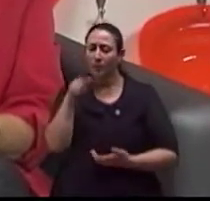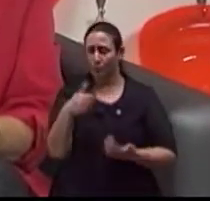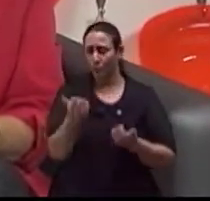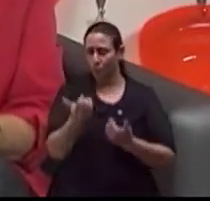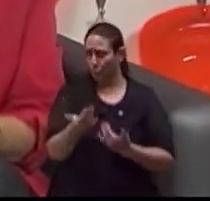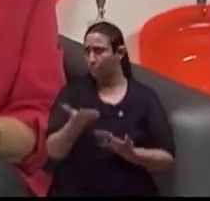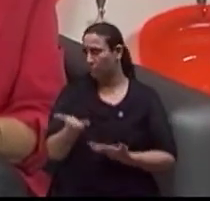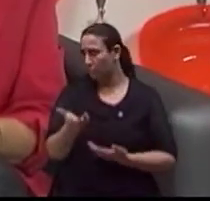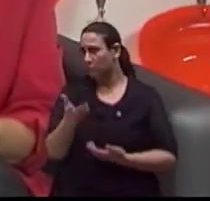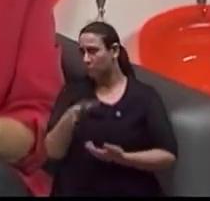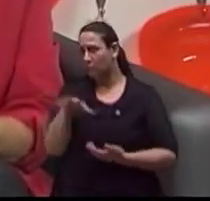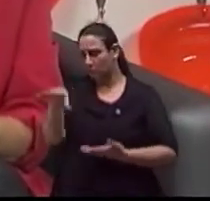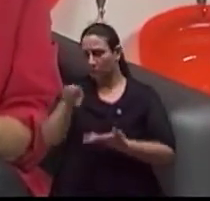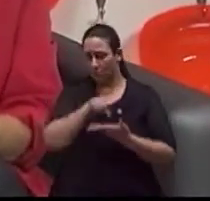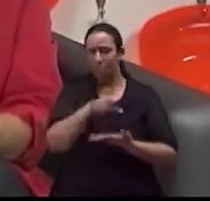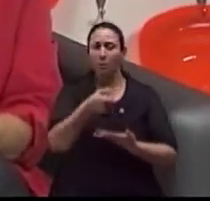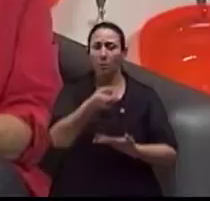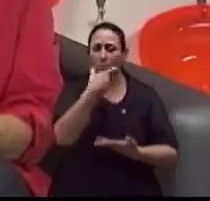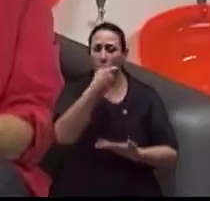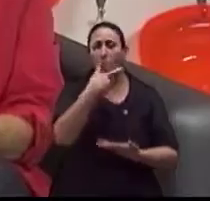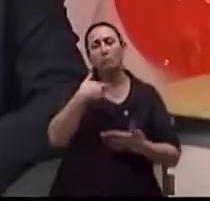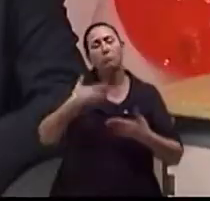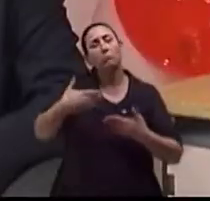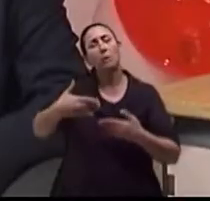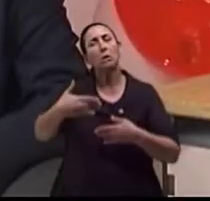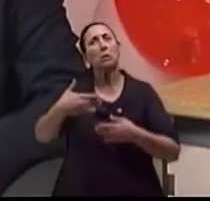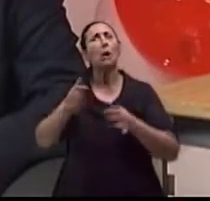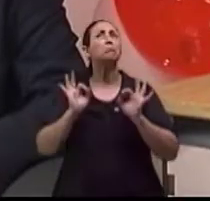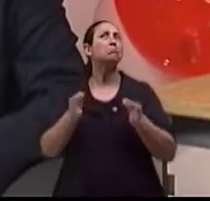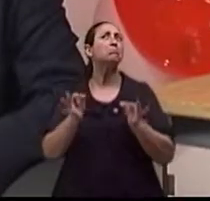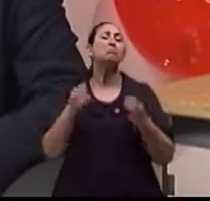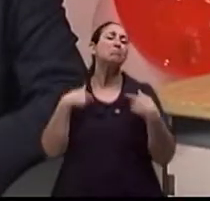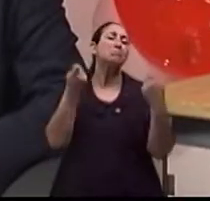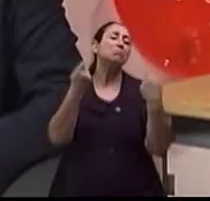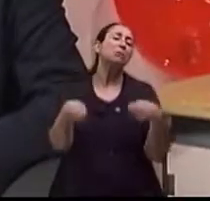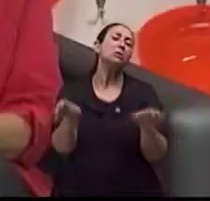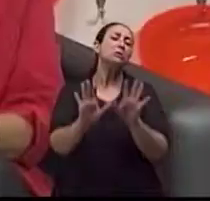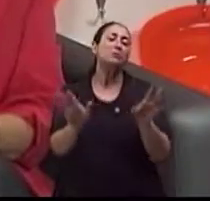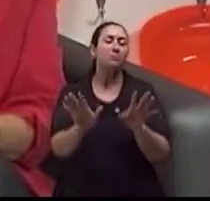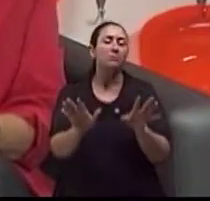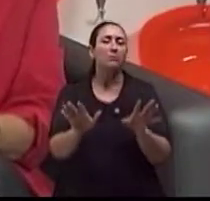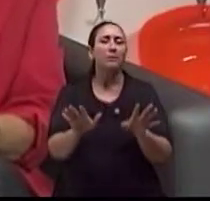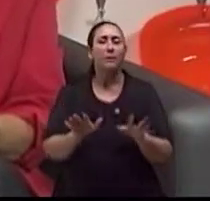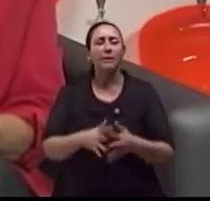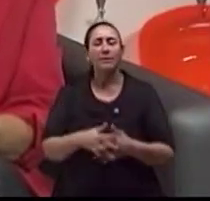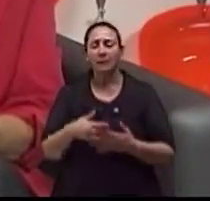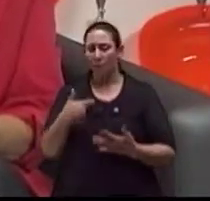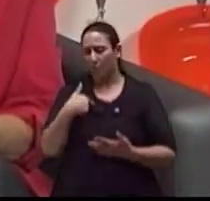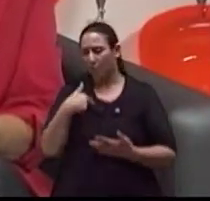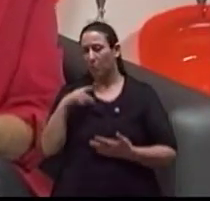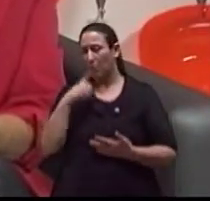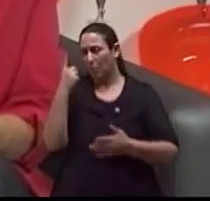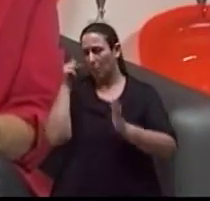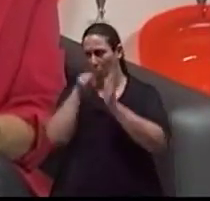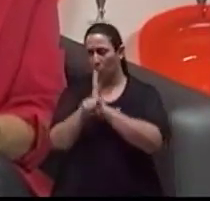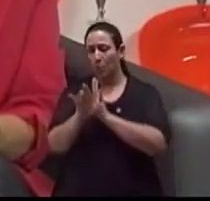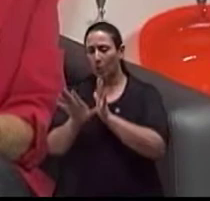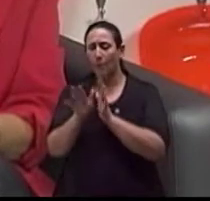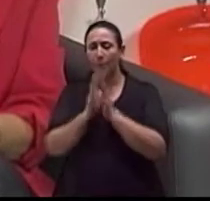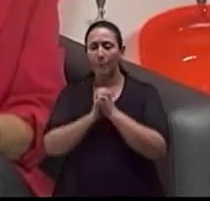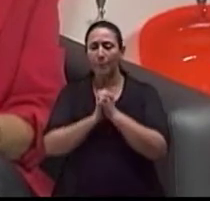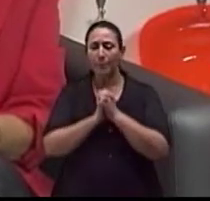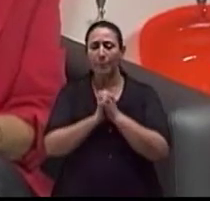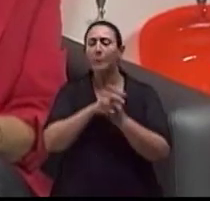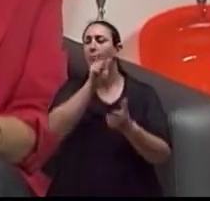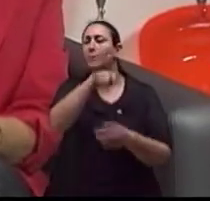até o senhor receita ele ele toma por um tempo depois ele ver que ele não precisa mais não precisa eu tenho uma um questionamento a